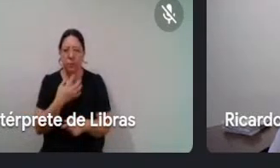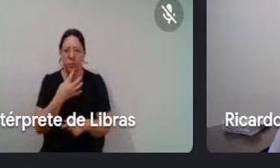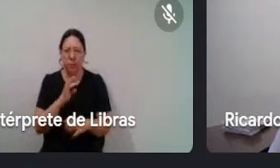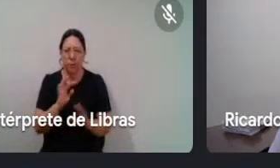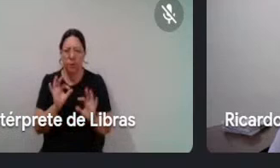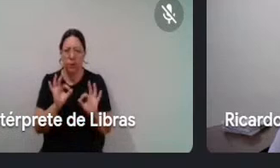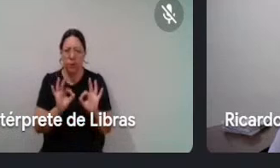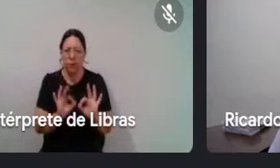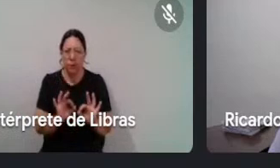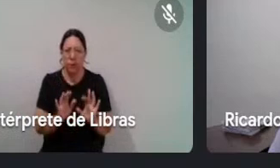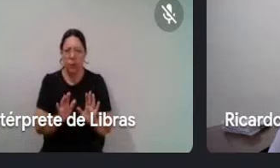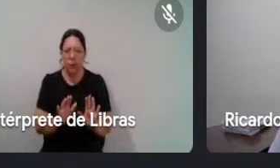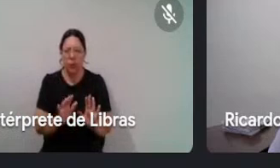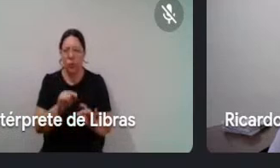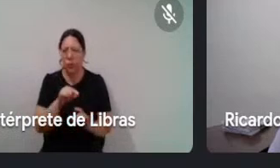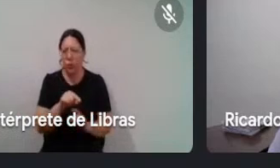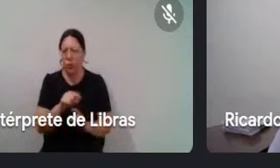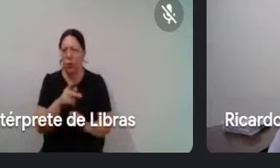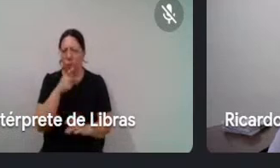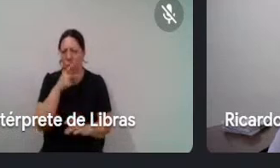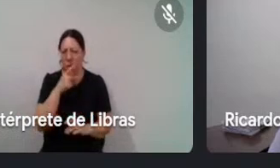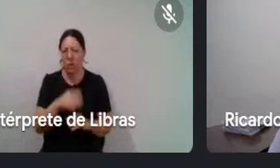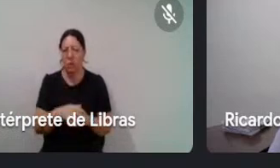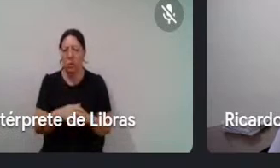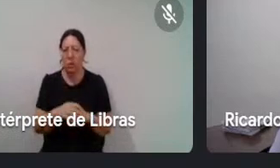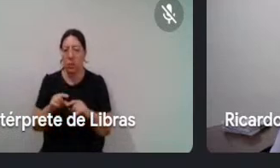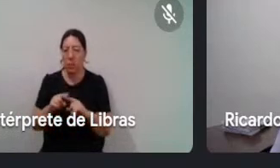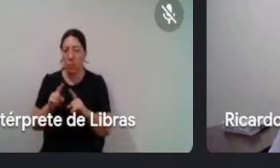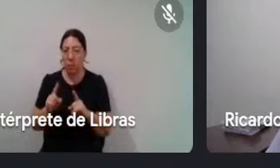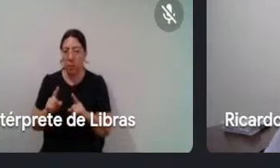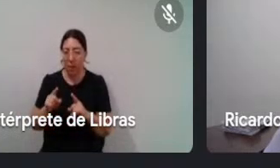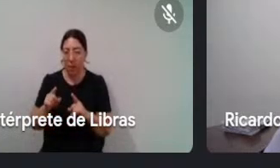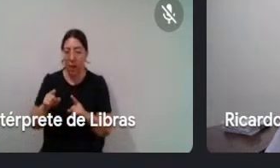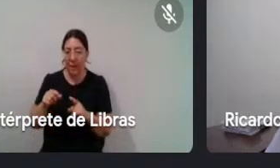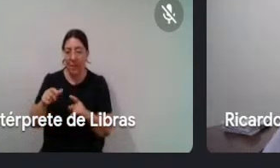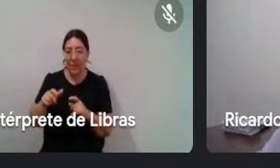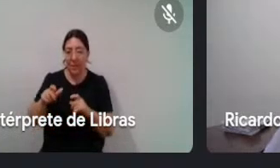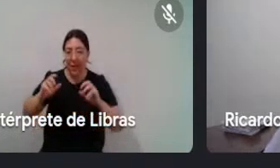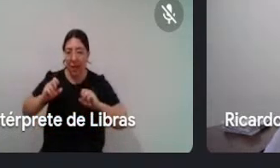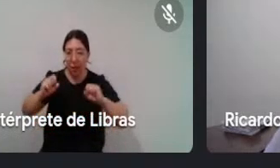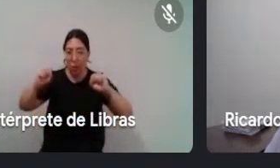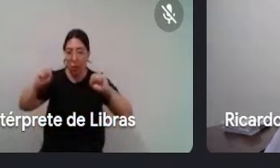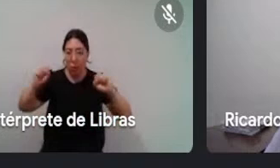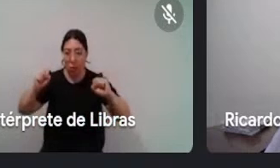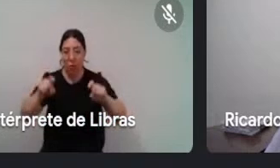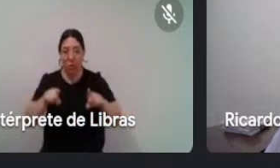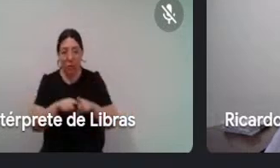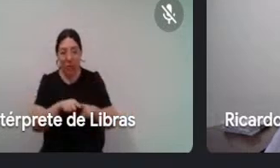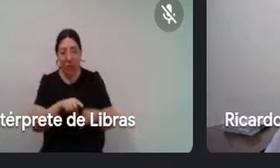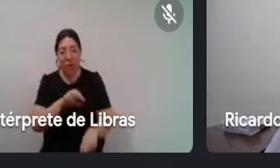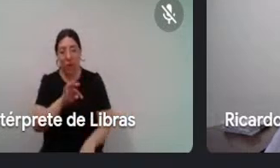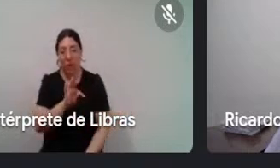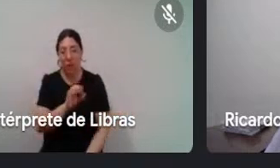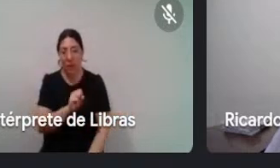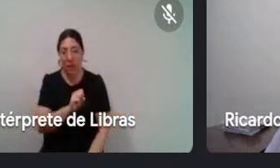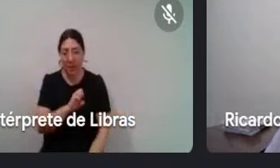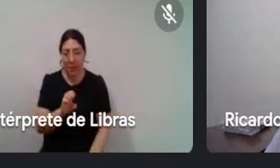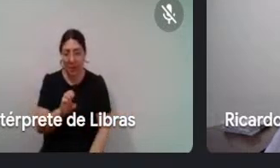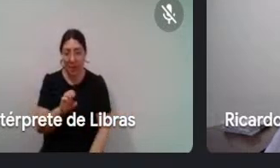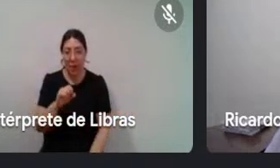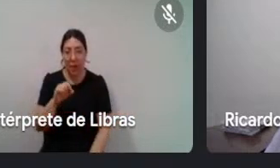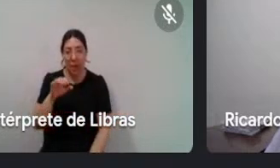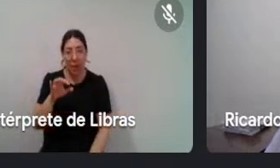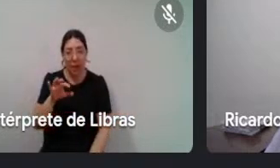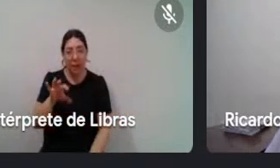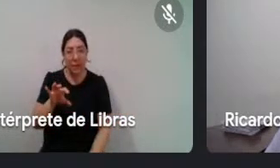a jurisprudência da corte e do próprio Superior do Tribunal Superior Eleitoral é nesse sentido. Então, é só